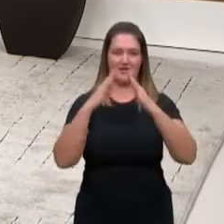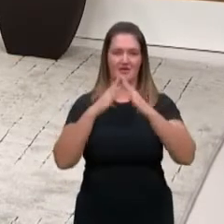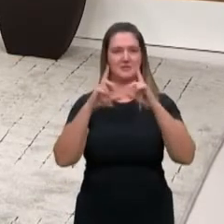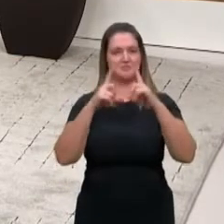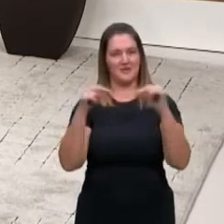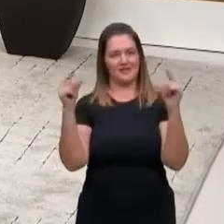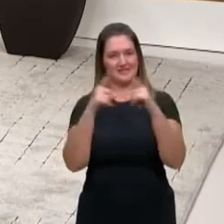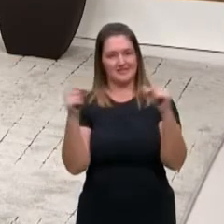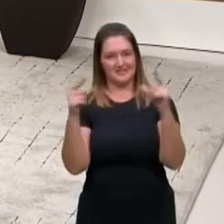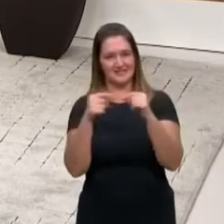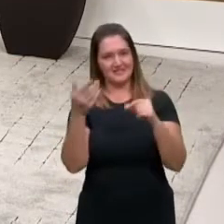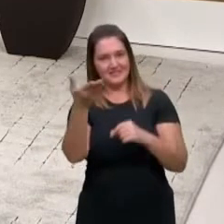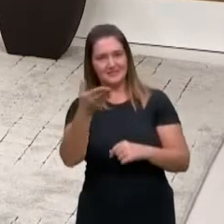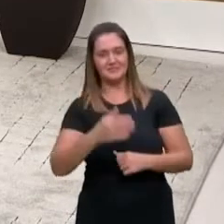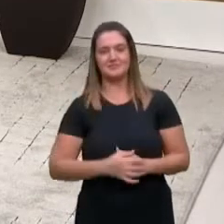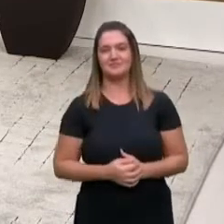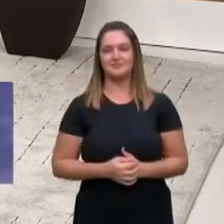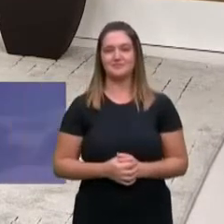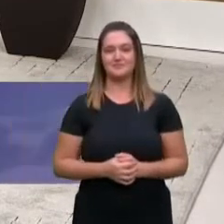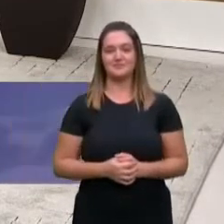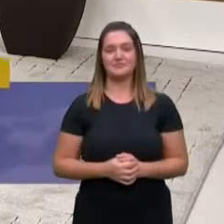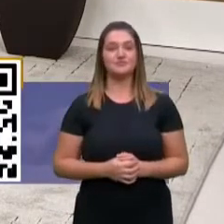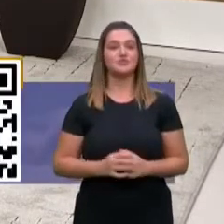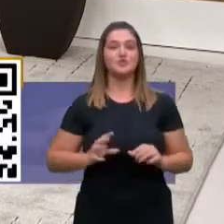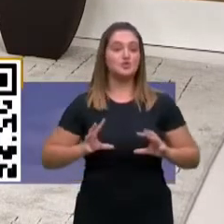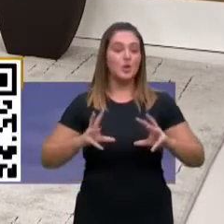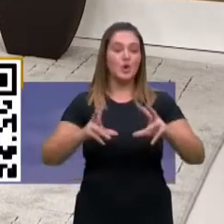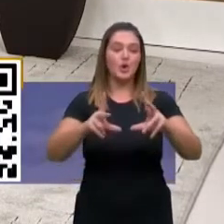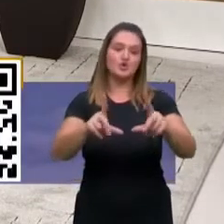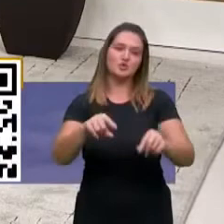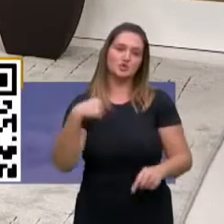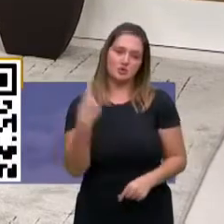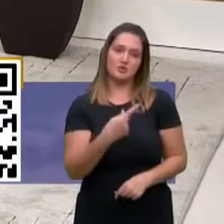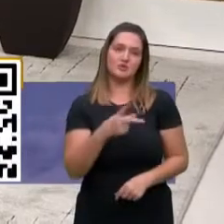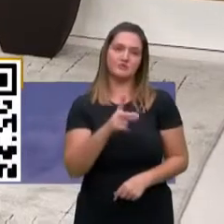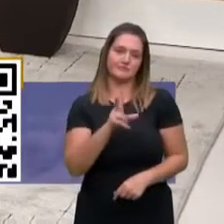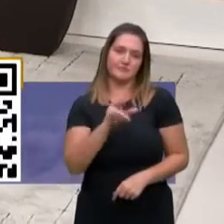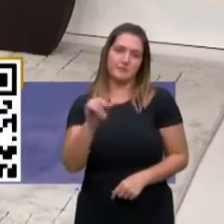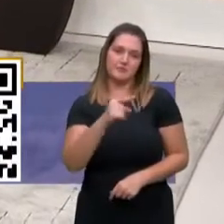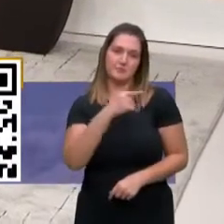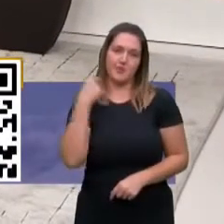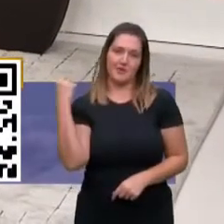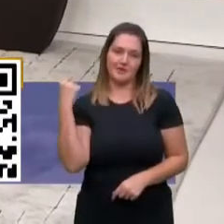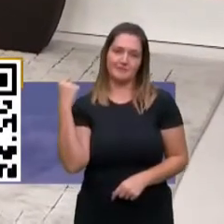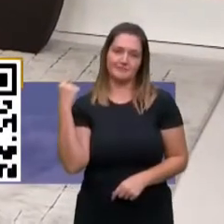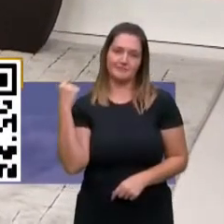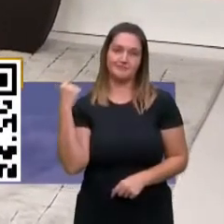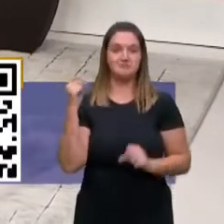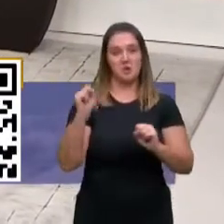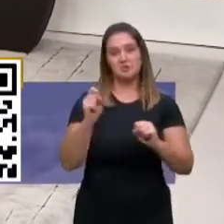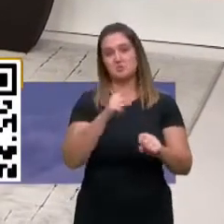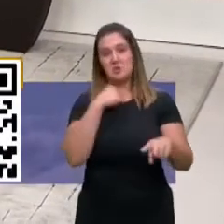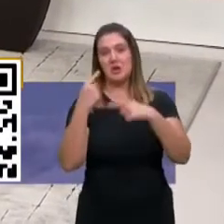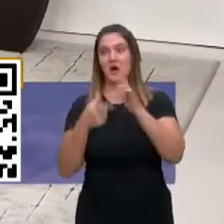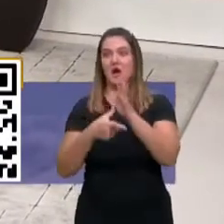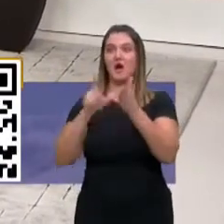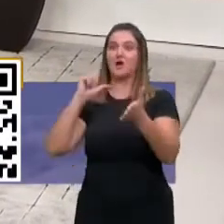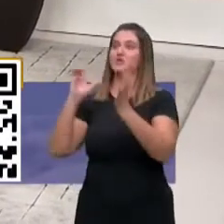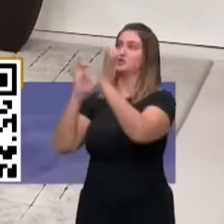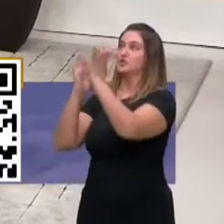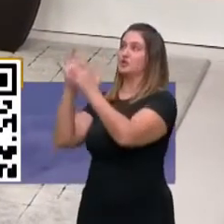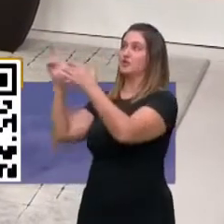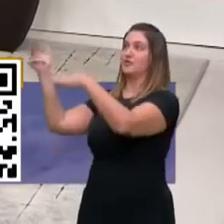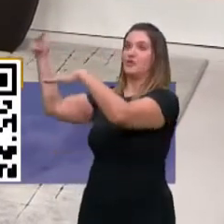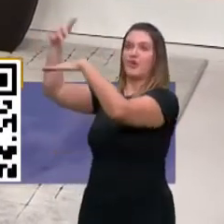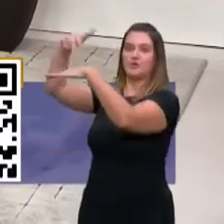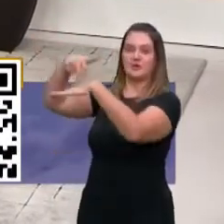sudoeste. Olha só, todos nós estamos sujeitos à morte. E podemos morrer antes da volta de Cristo.